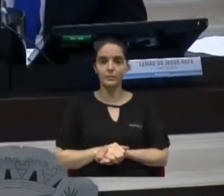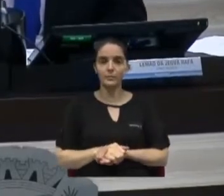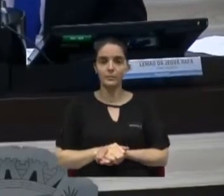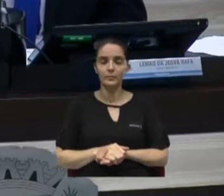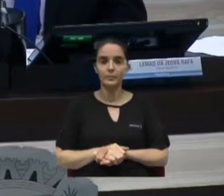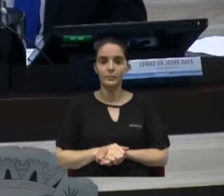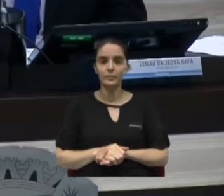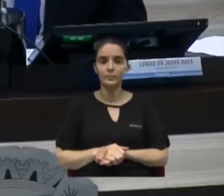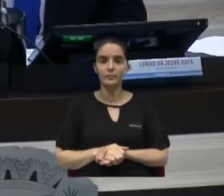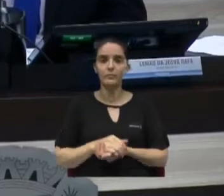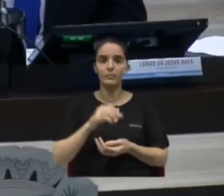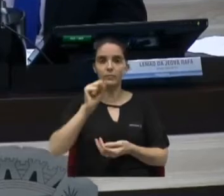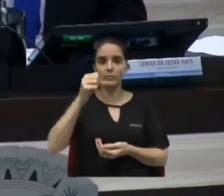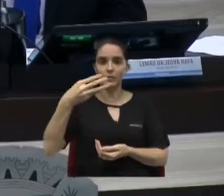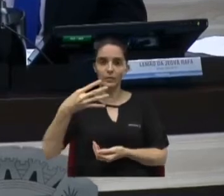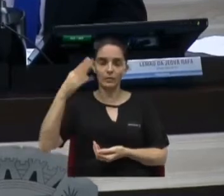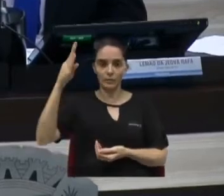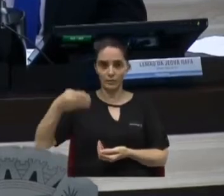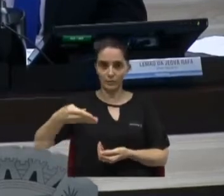Requerimento